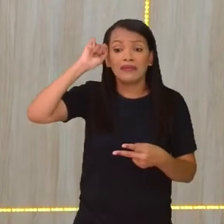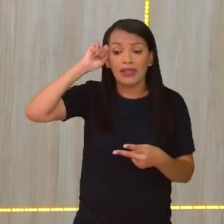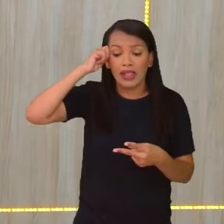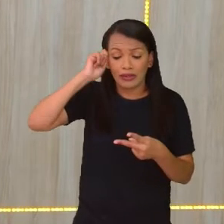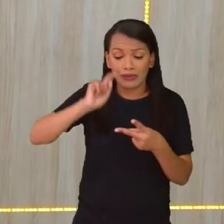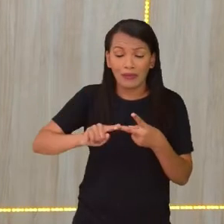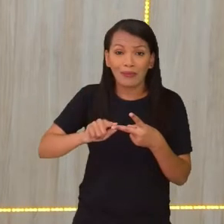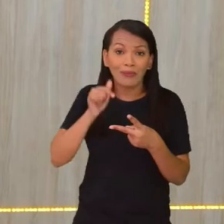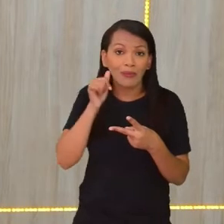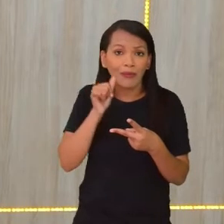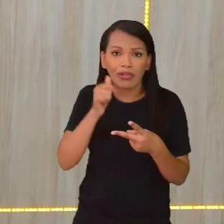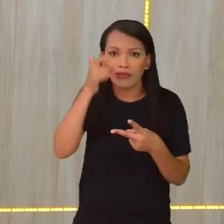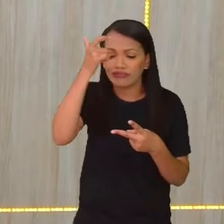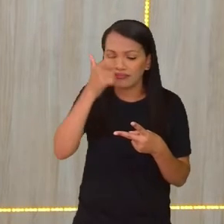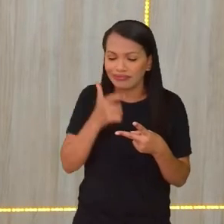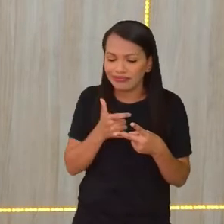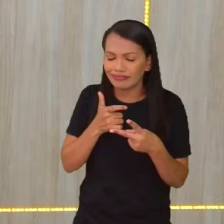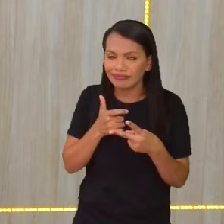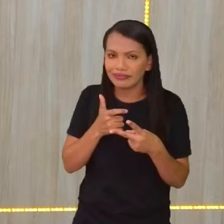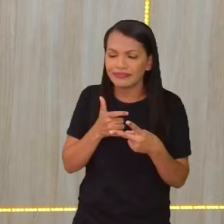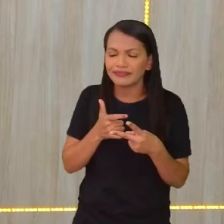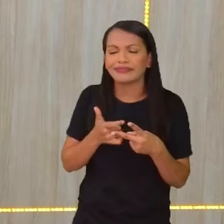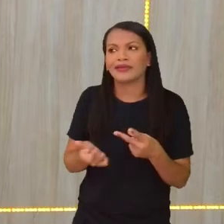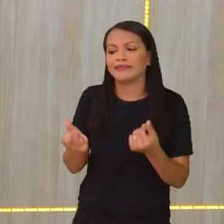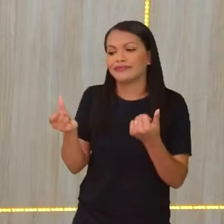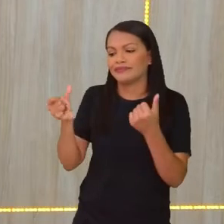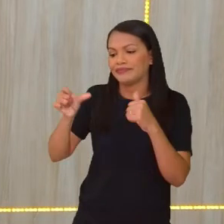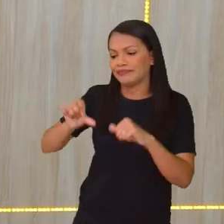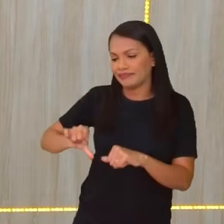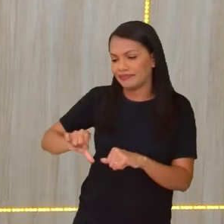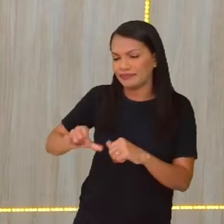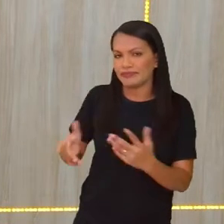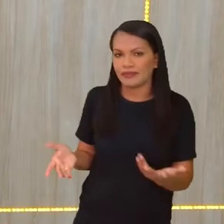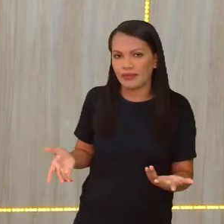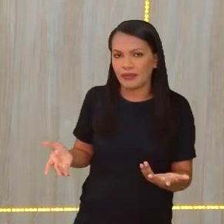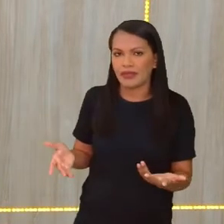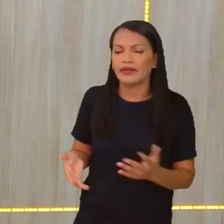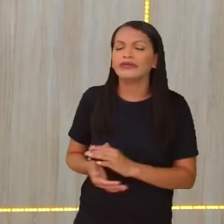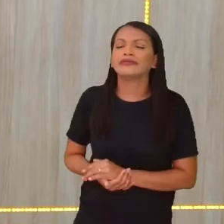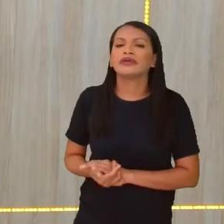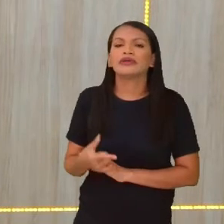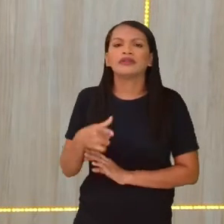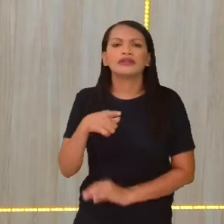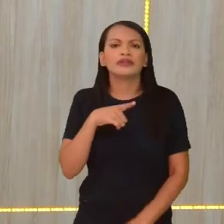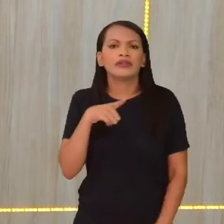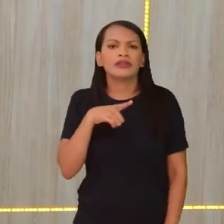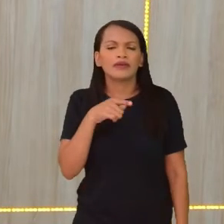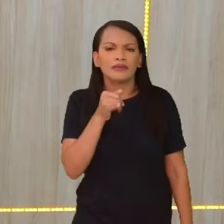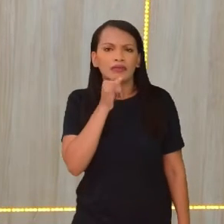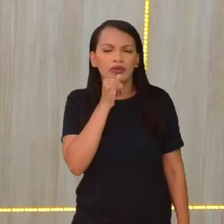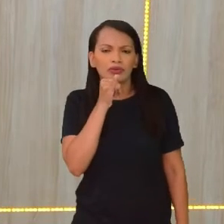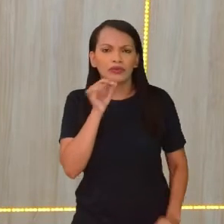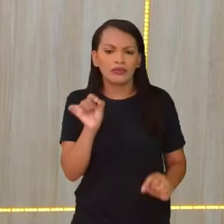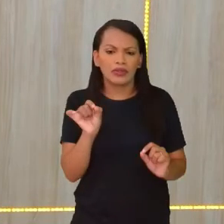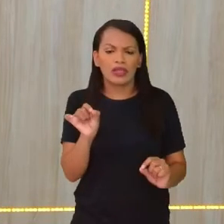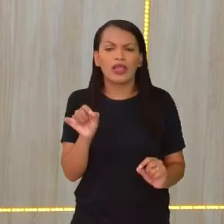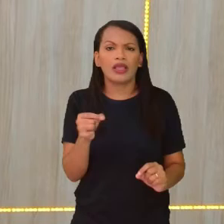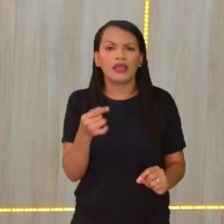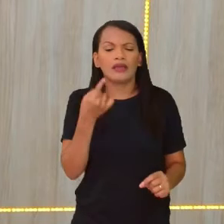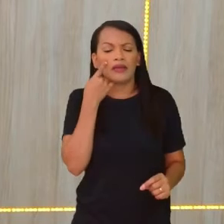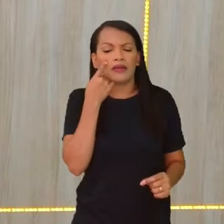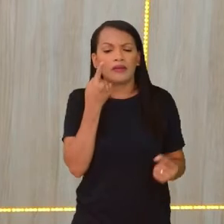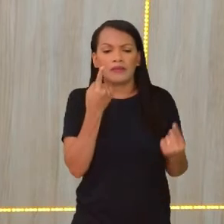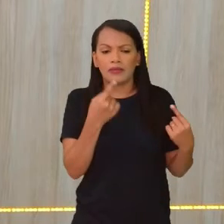menos salário do que um homem, às vezes, em uma mesma profissão. Quando a gente tem, por exemplo, cargos públicos, isso